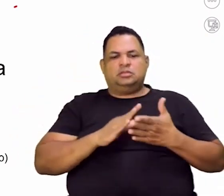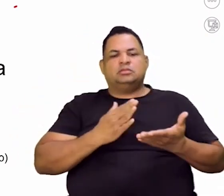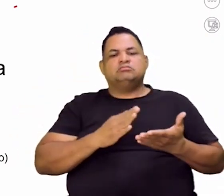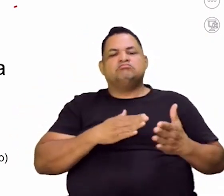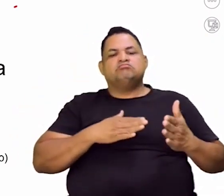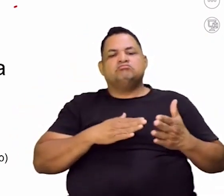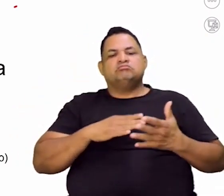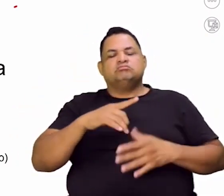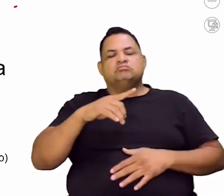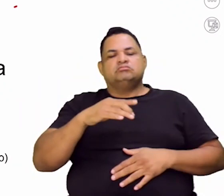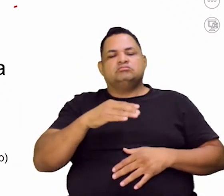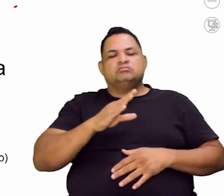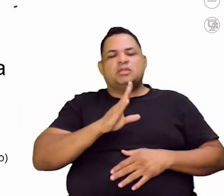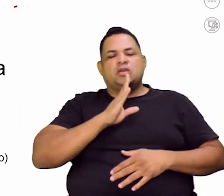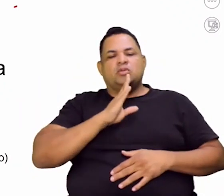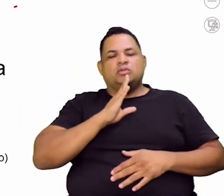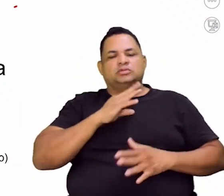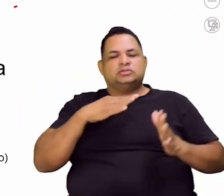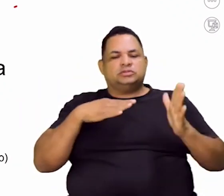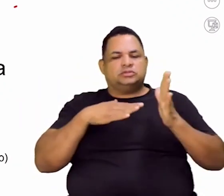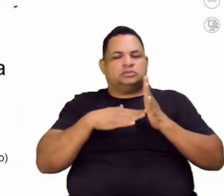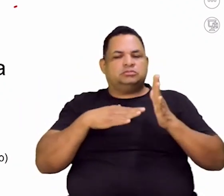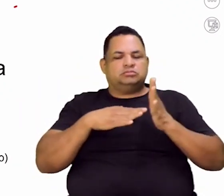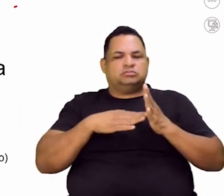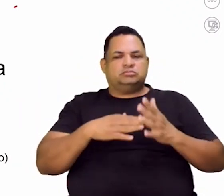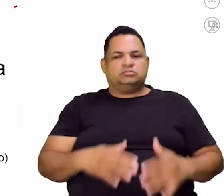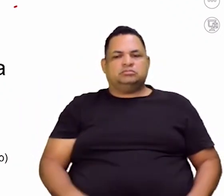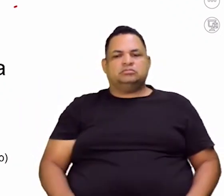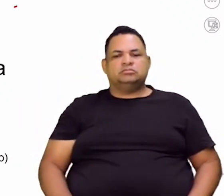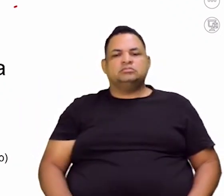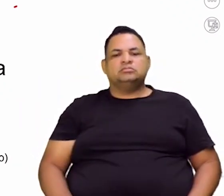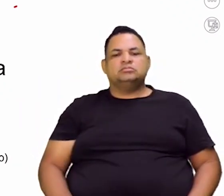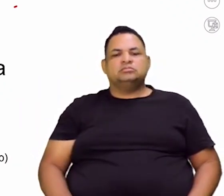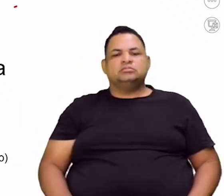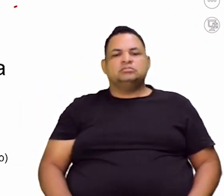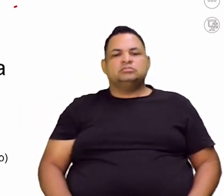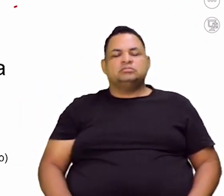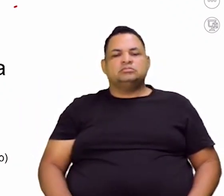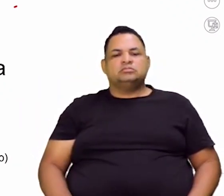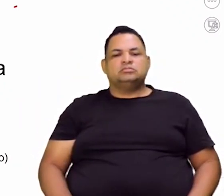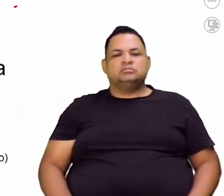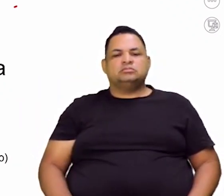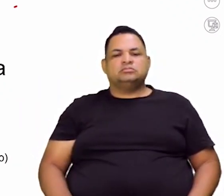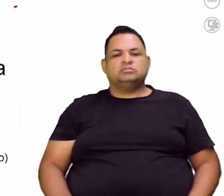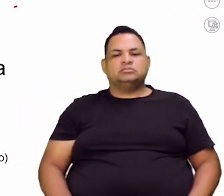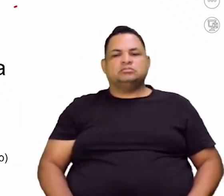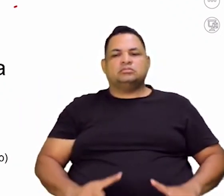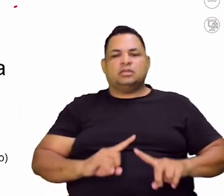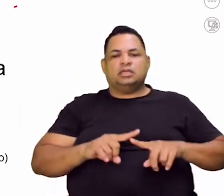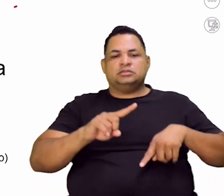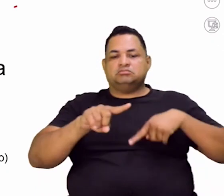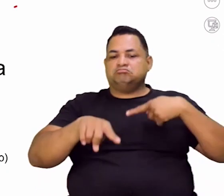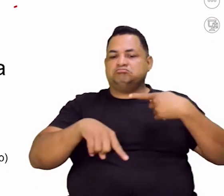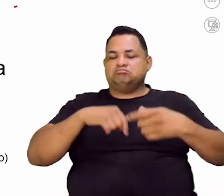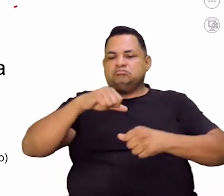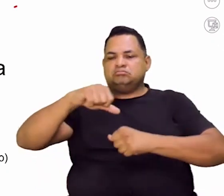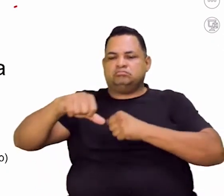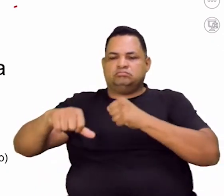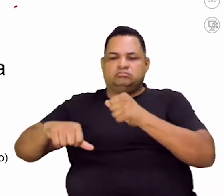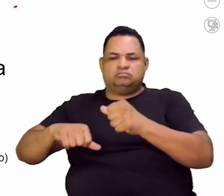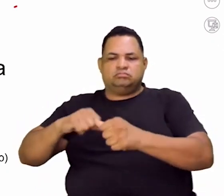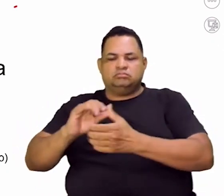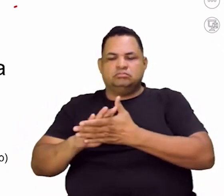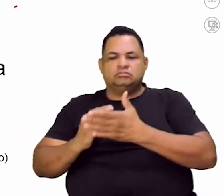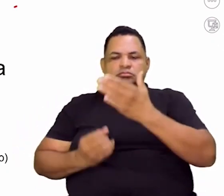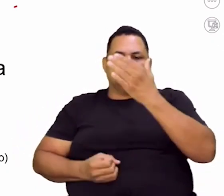reconhecer os limites dela. Então aqui ela permaneceu como um dogma, que é indiscutível, por esse período e aí veio, né,